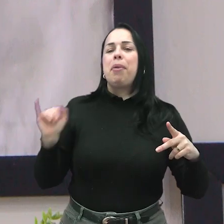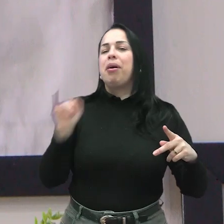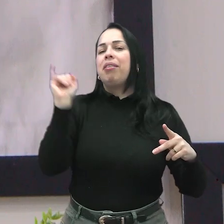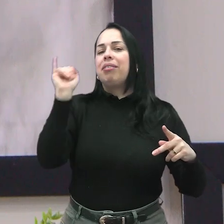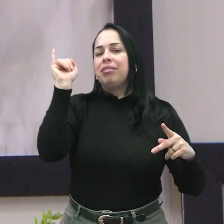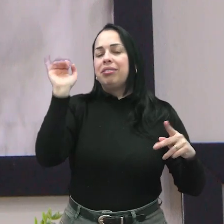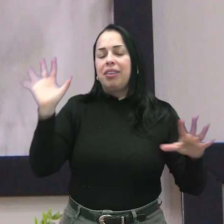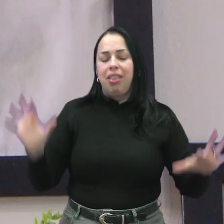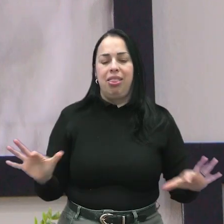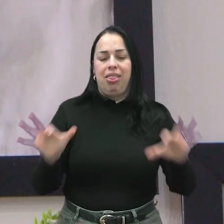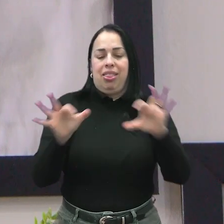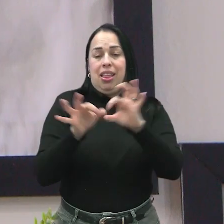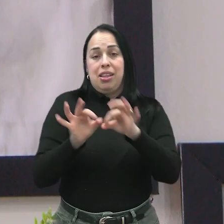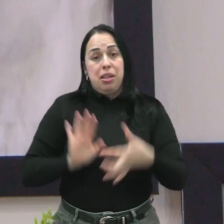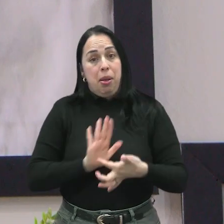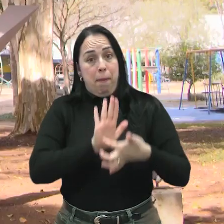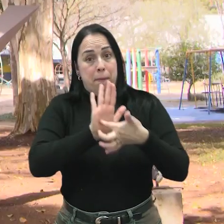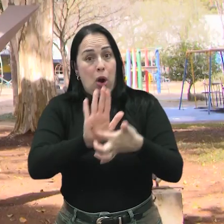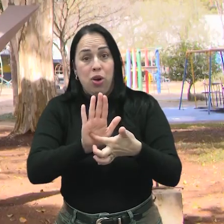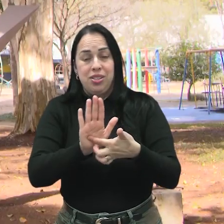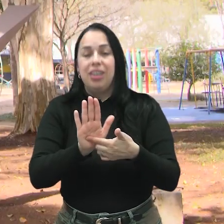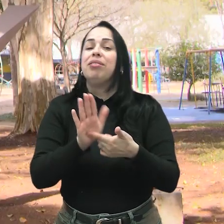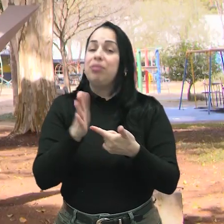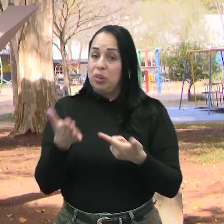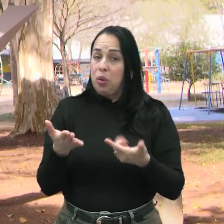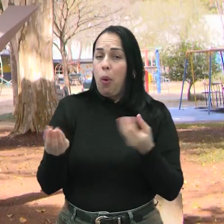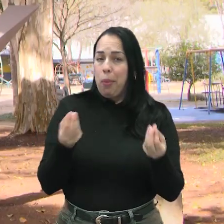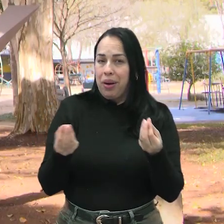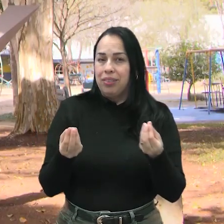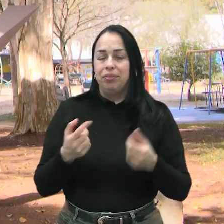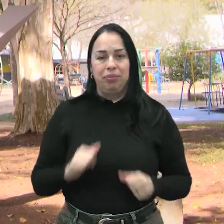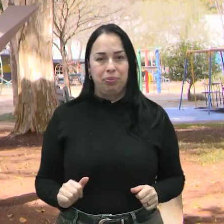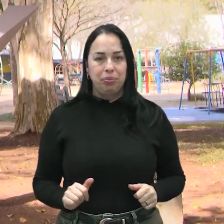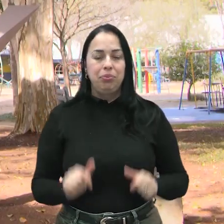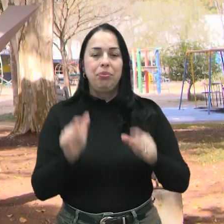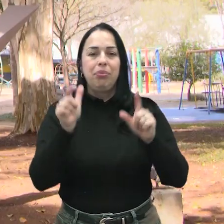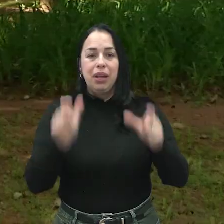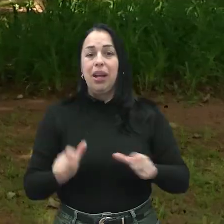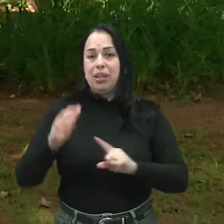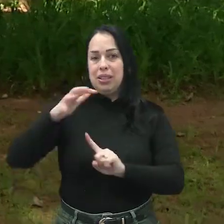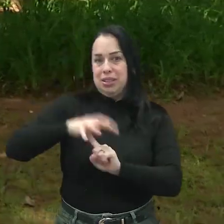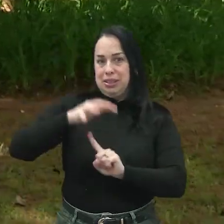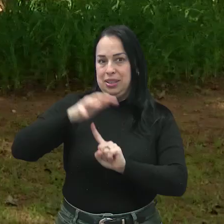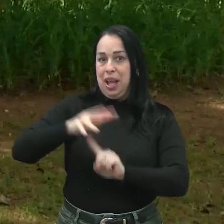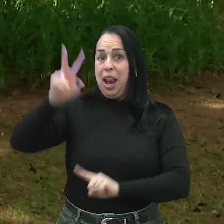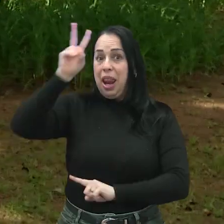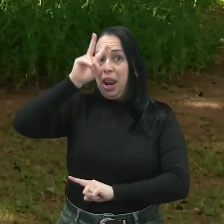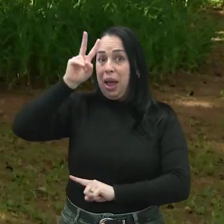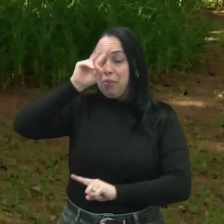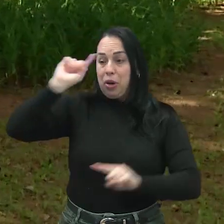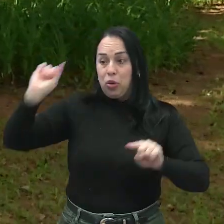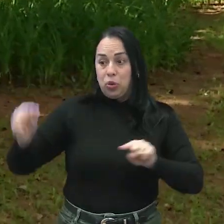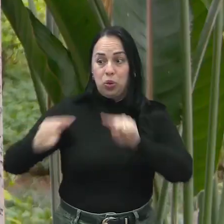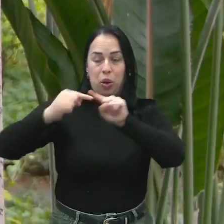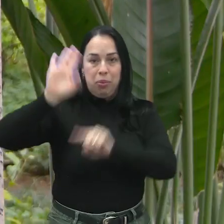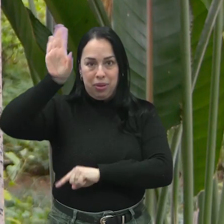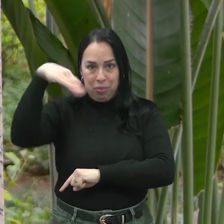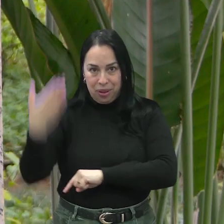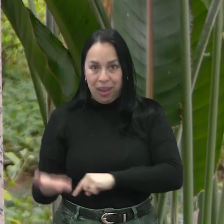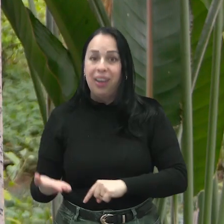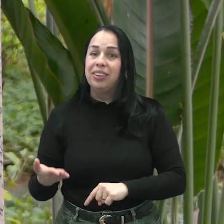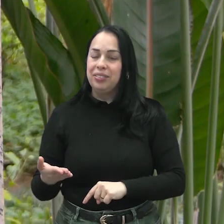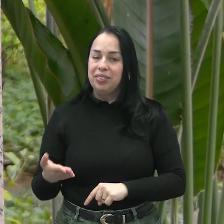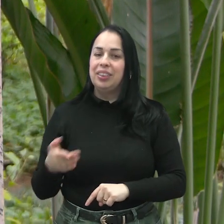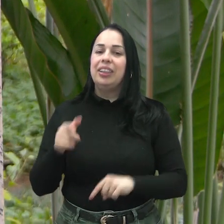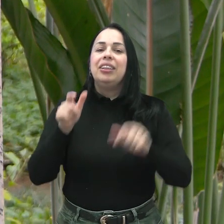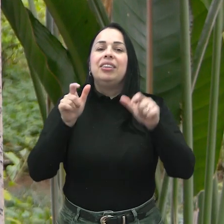tão importante da nossa história está presente de diversas formas. A começar por um parque que leva o nome